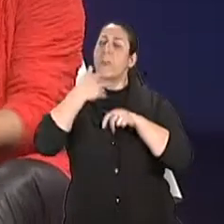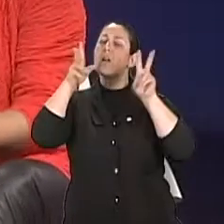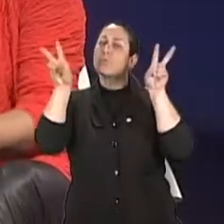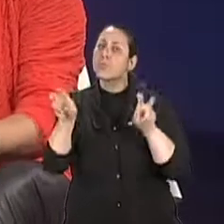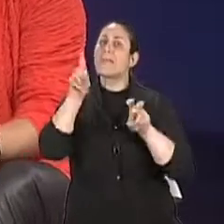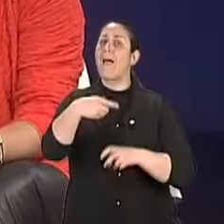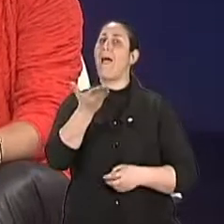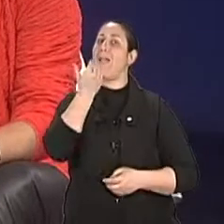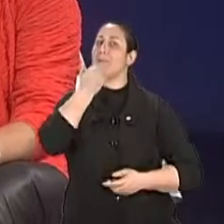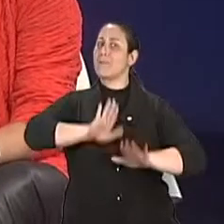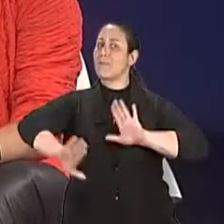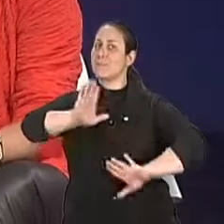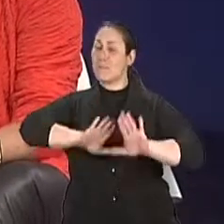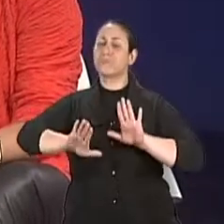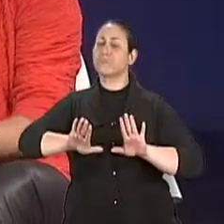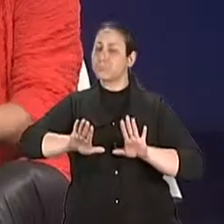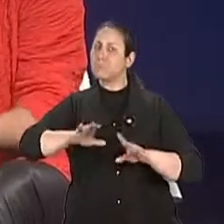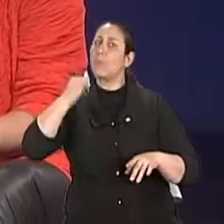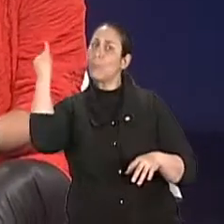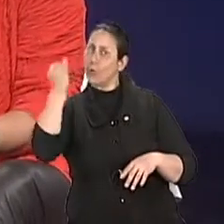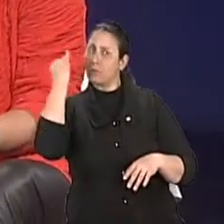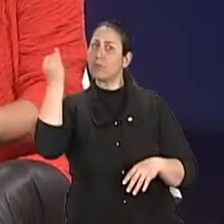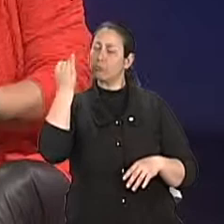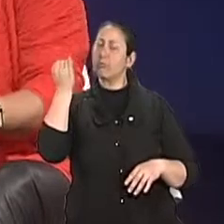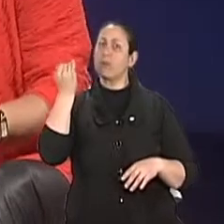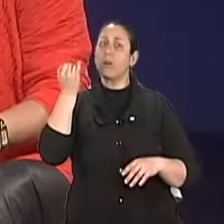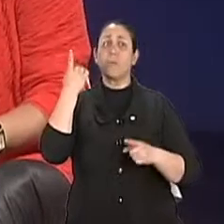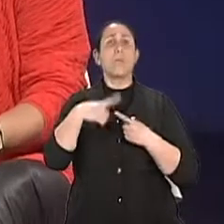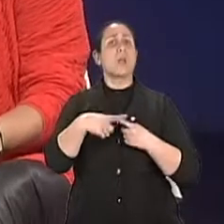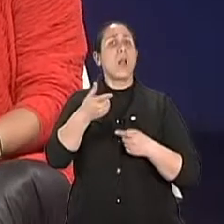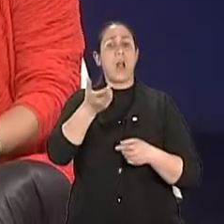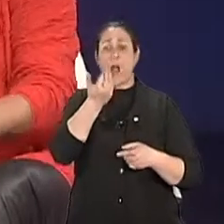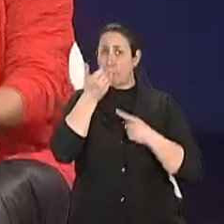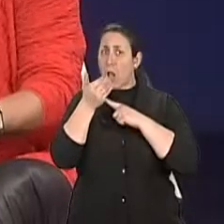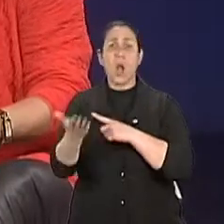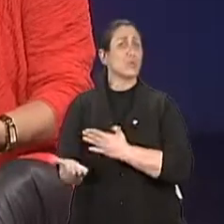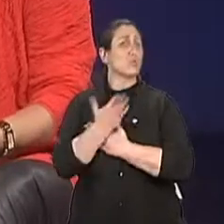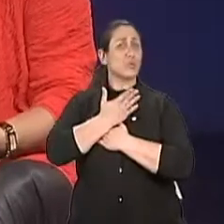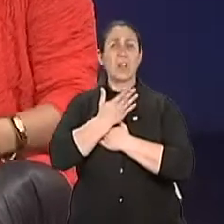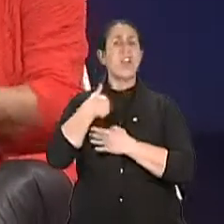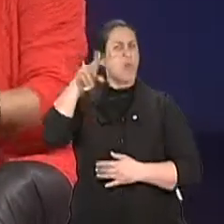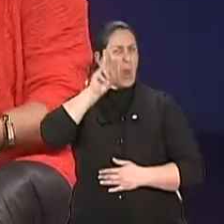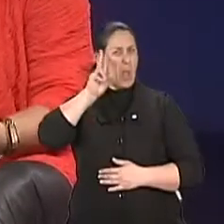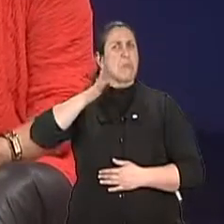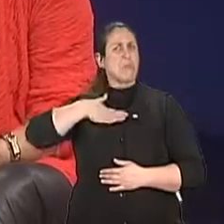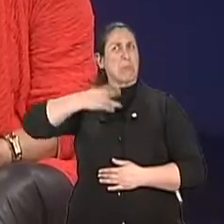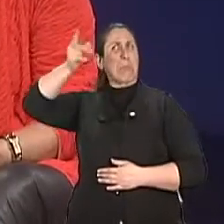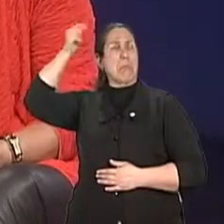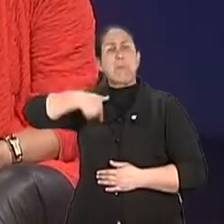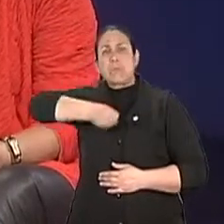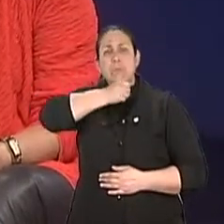de alimentação. Alimentação é remédio. Alimento é remédio, eu me lembro do meu bisavô índio, alimento